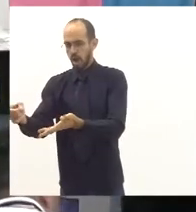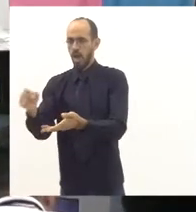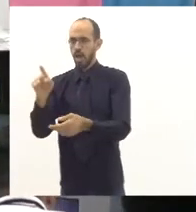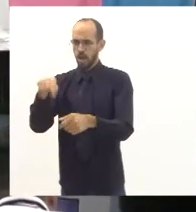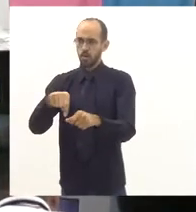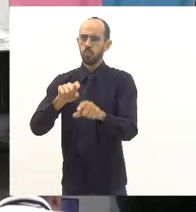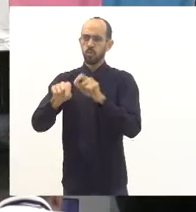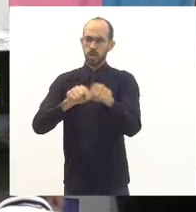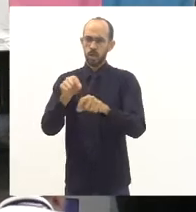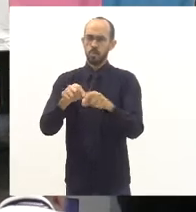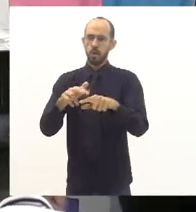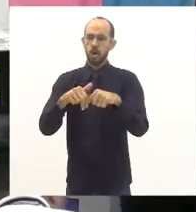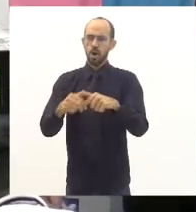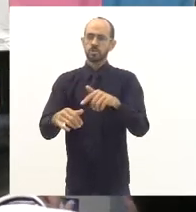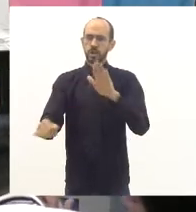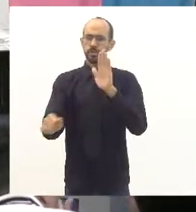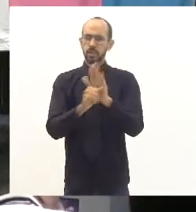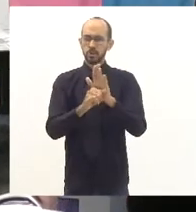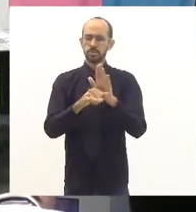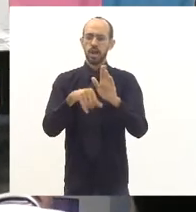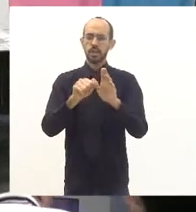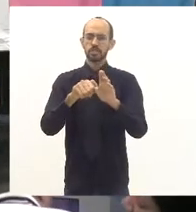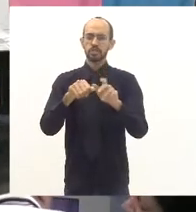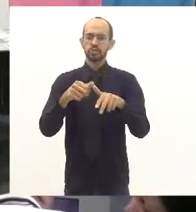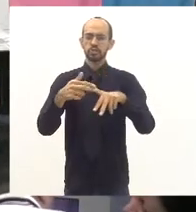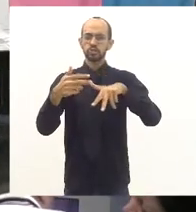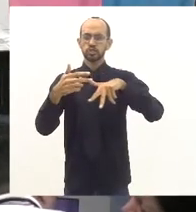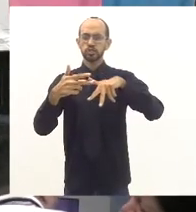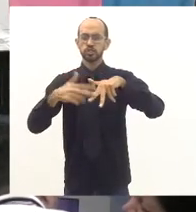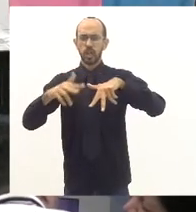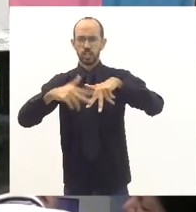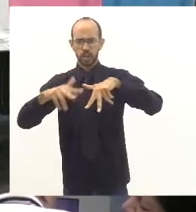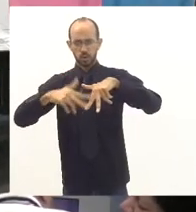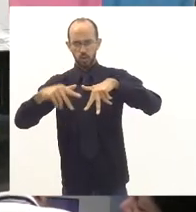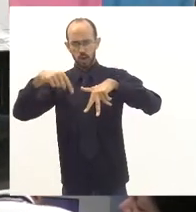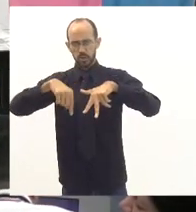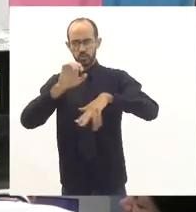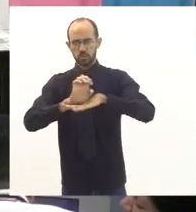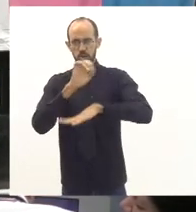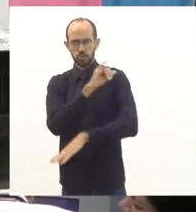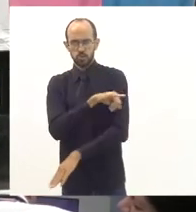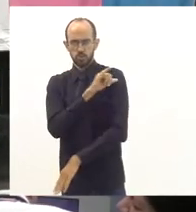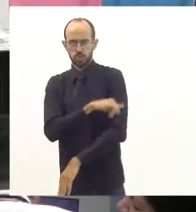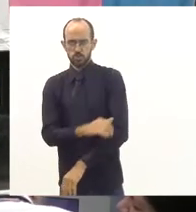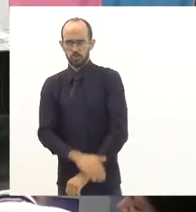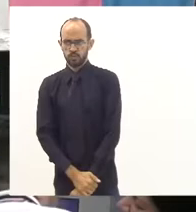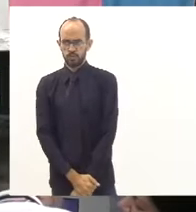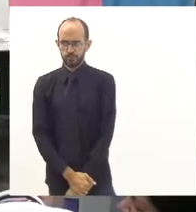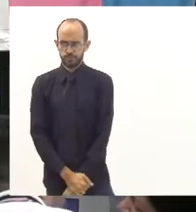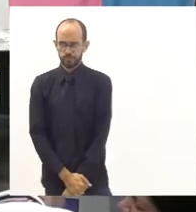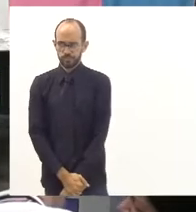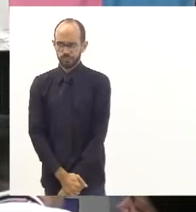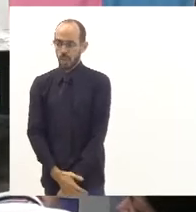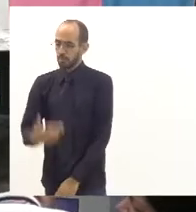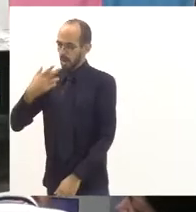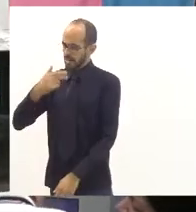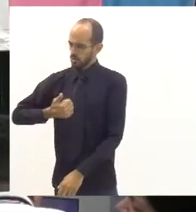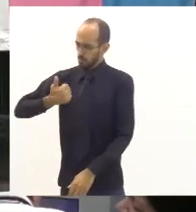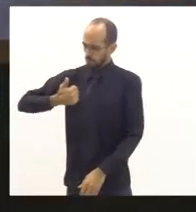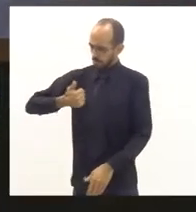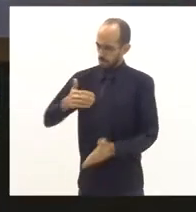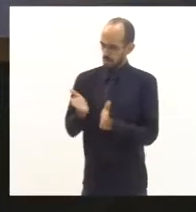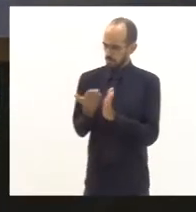da identidade de gênero aqui no Estado do Rio de Janeiro. Se não me engano, a primeira versão foi apresentada